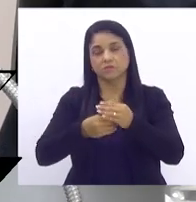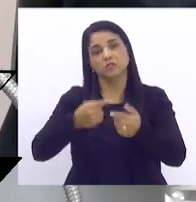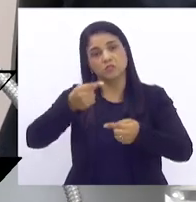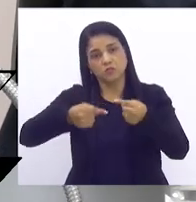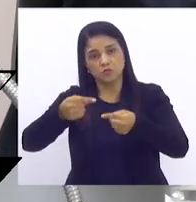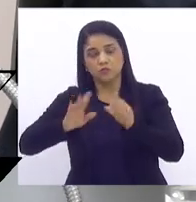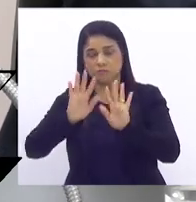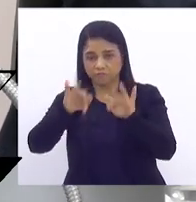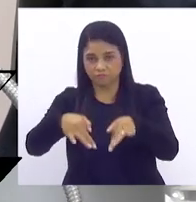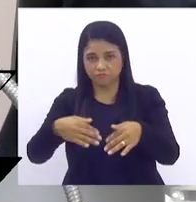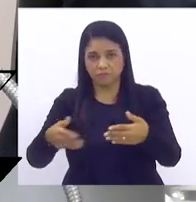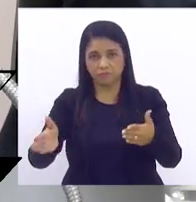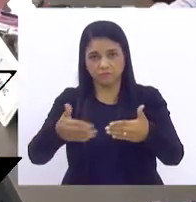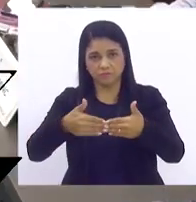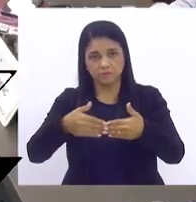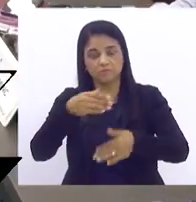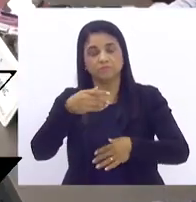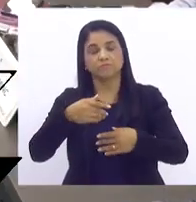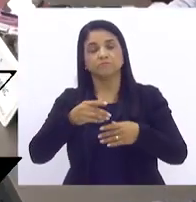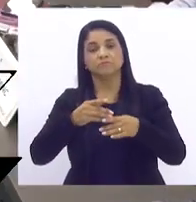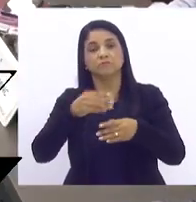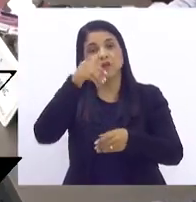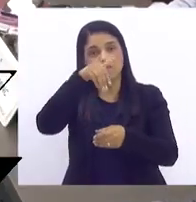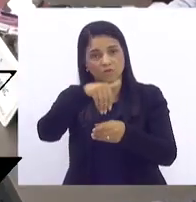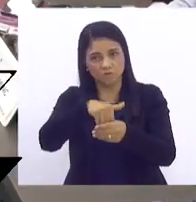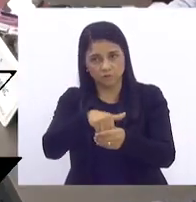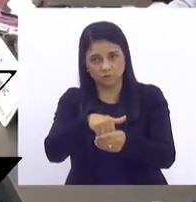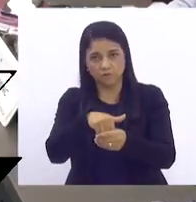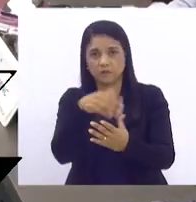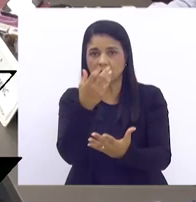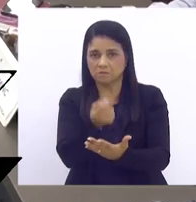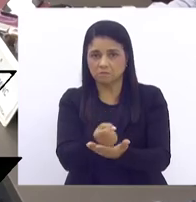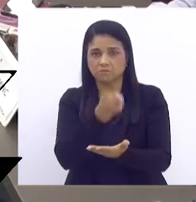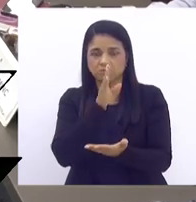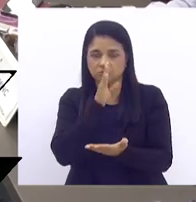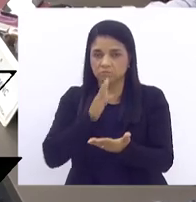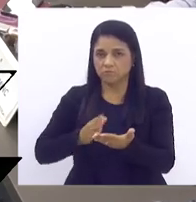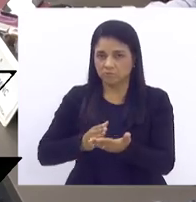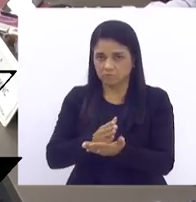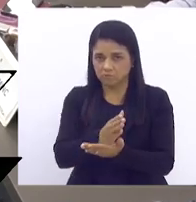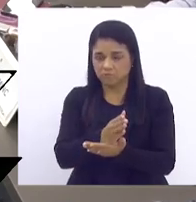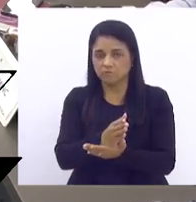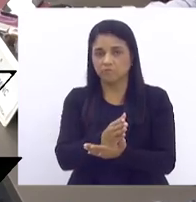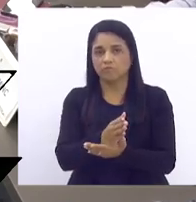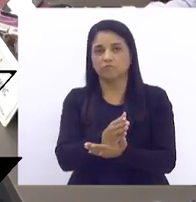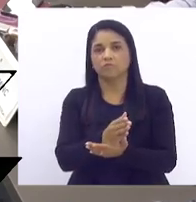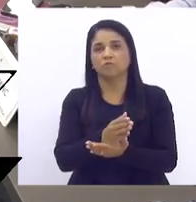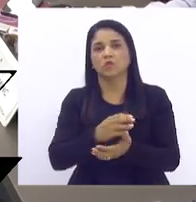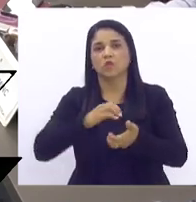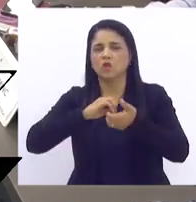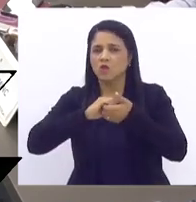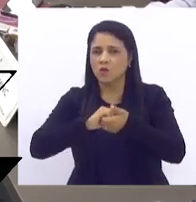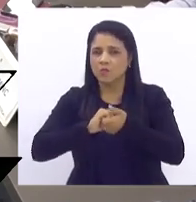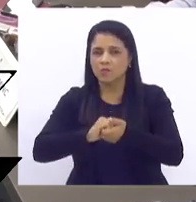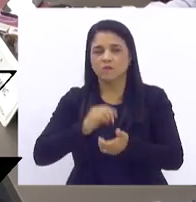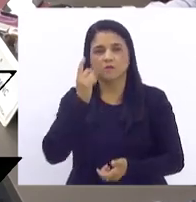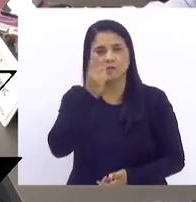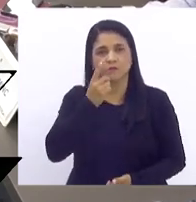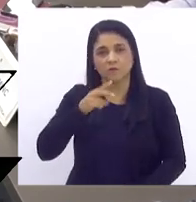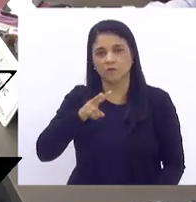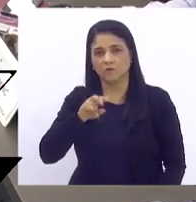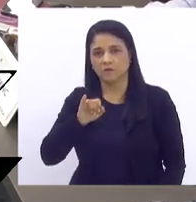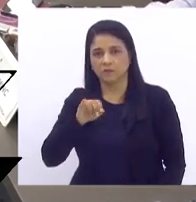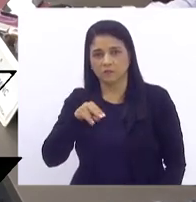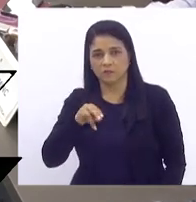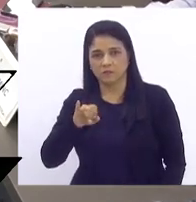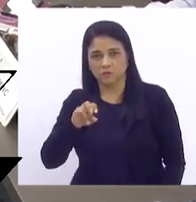encerrada a discussão, não havendo quem queira discutir, encerrada a discussão, em votação... Senhores que aprovam, permaneçam como estão, aprovado. Cumprimentar o deputado Vinícius